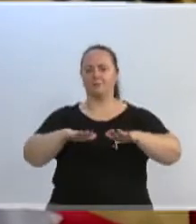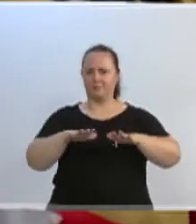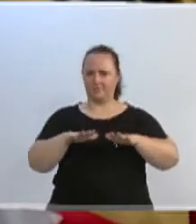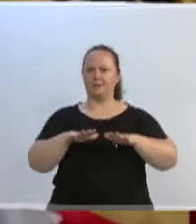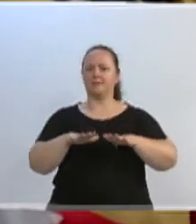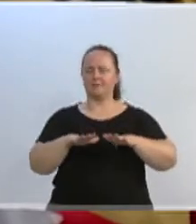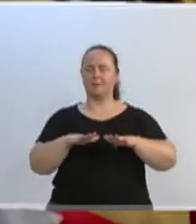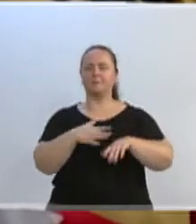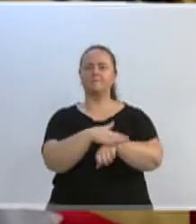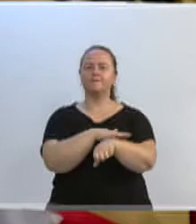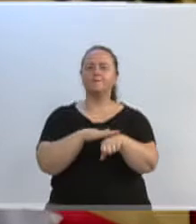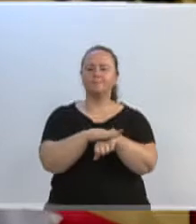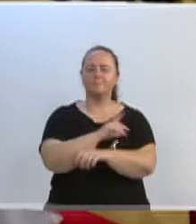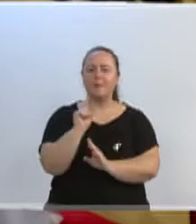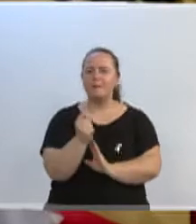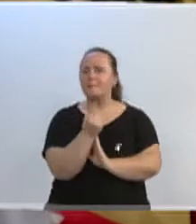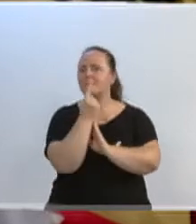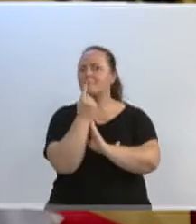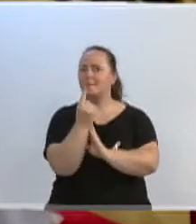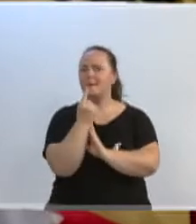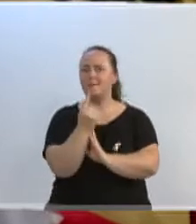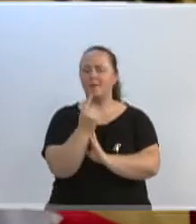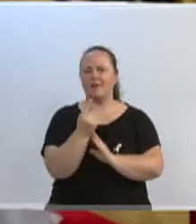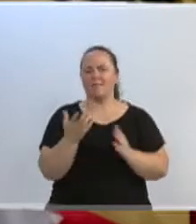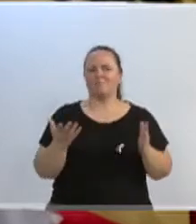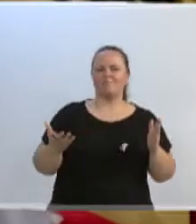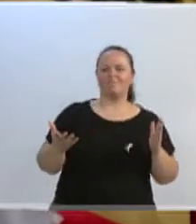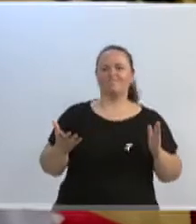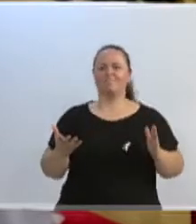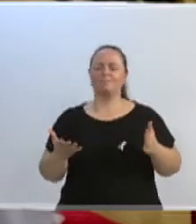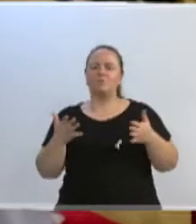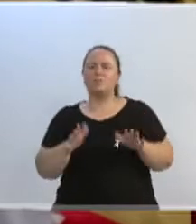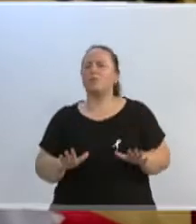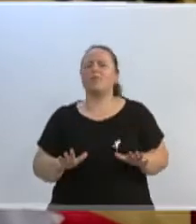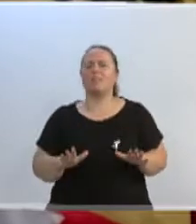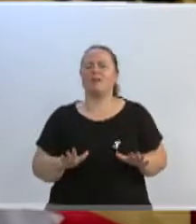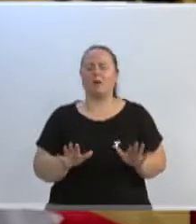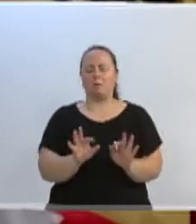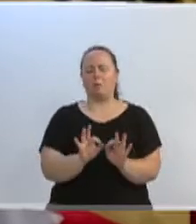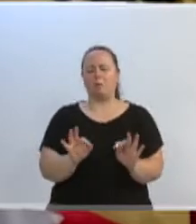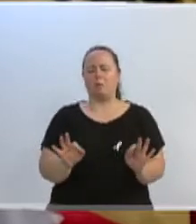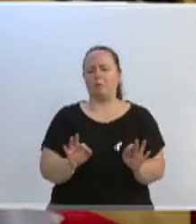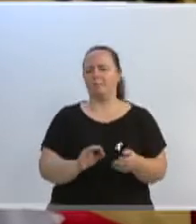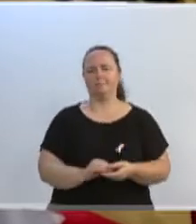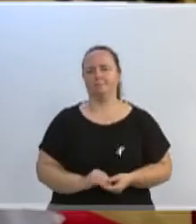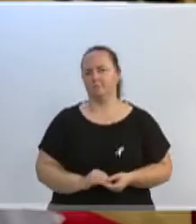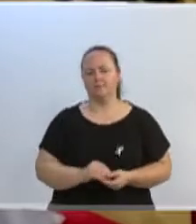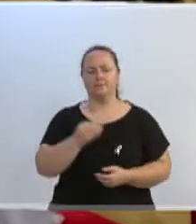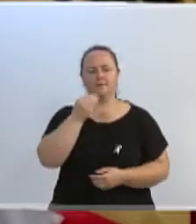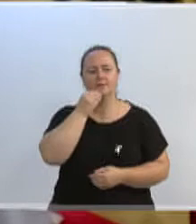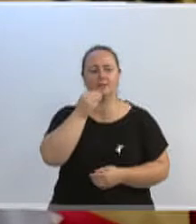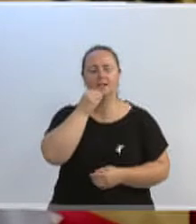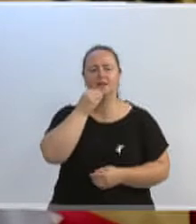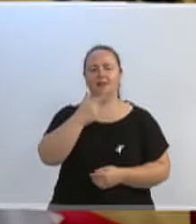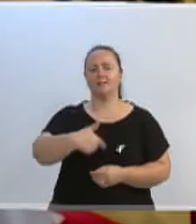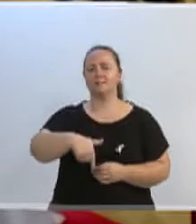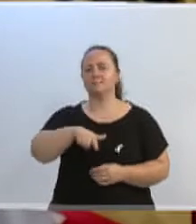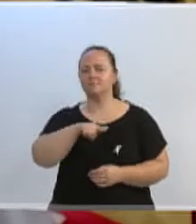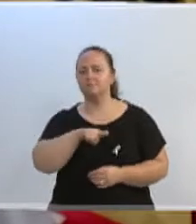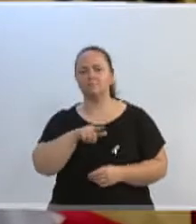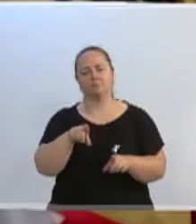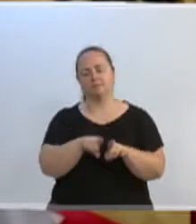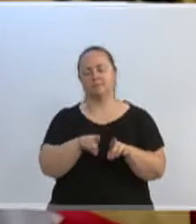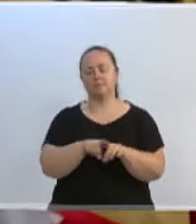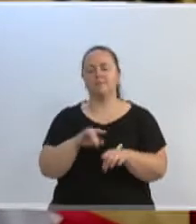nós conversamos, é a nossa primeira audiência pública, e nós não queríamos fazer qualquer audiência pública, não desmerecendo todas as outras, mas nós precisávamos